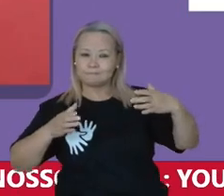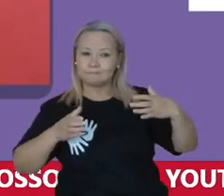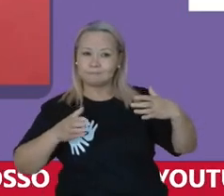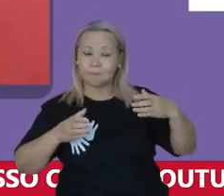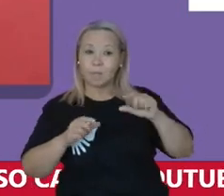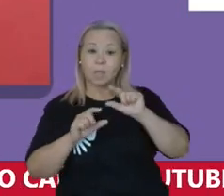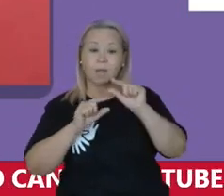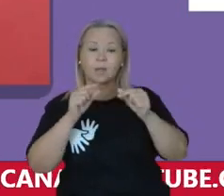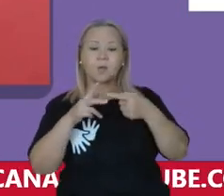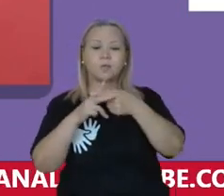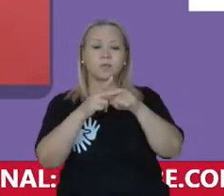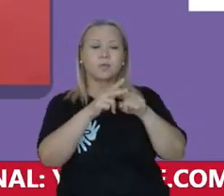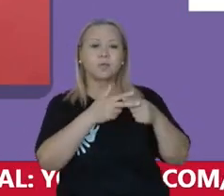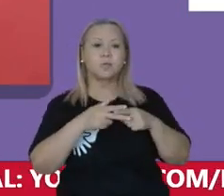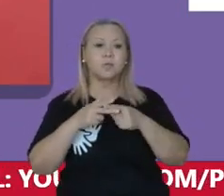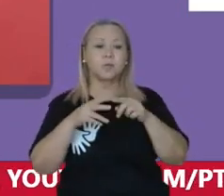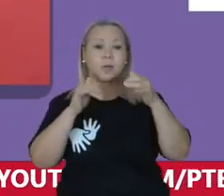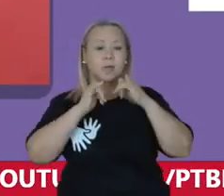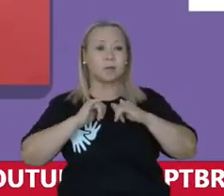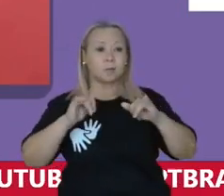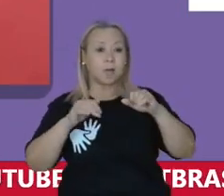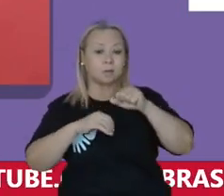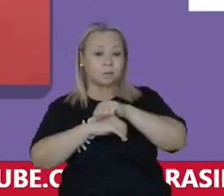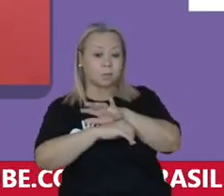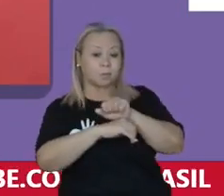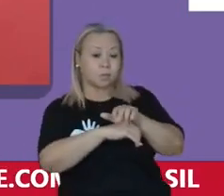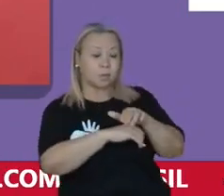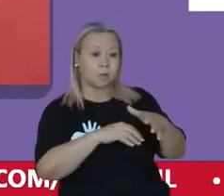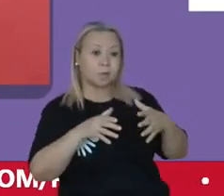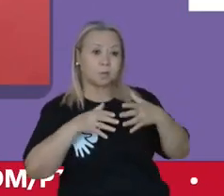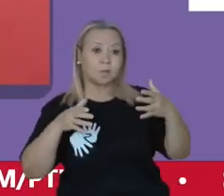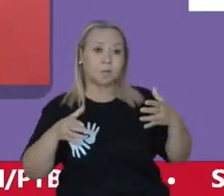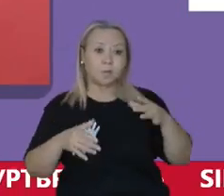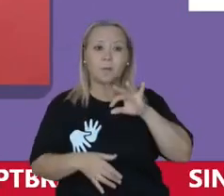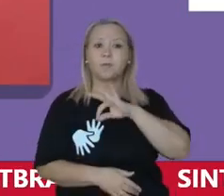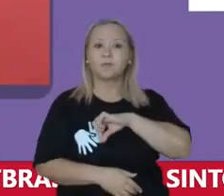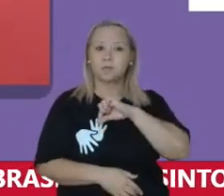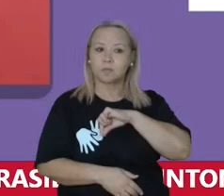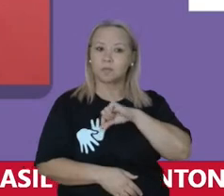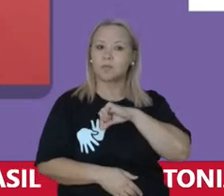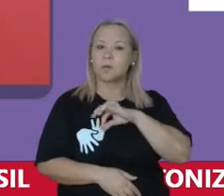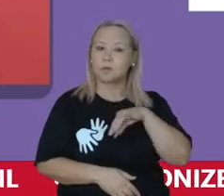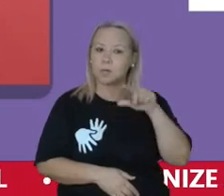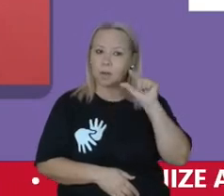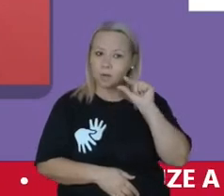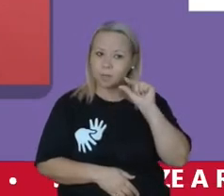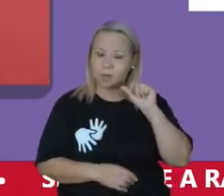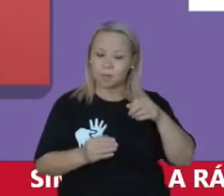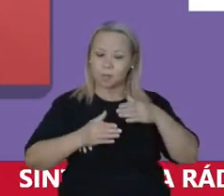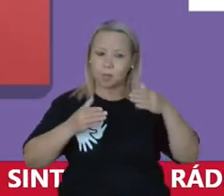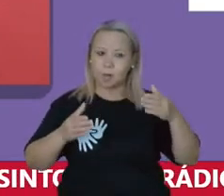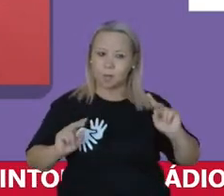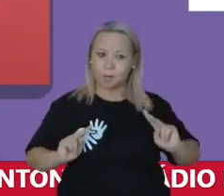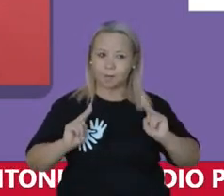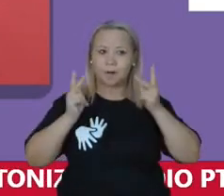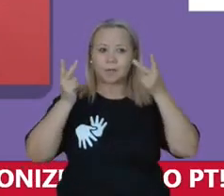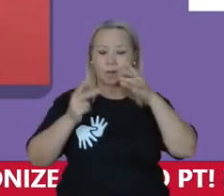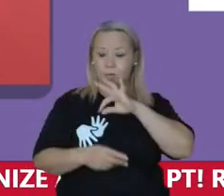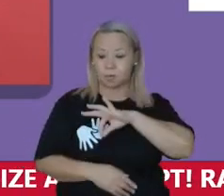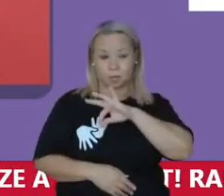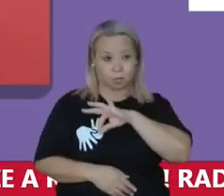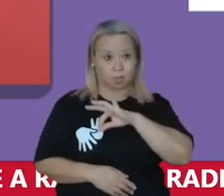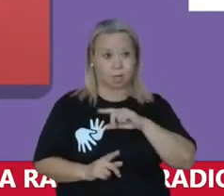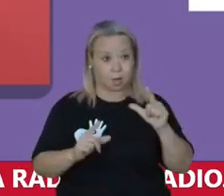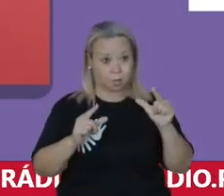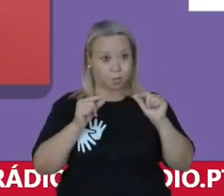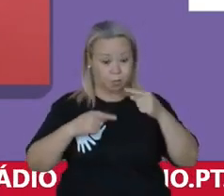E um dos instrumentos da distribuição desse crescimento foi o salário mínimo. O aumento e a valorização do salário mínimo,